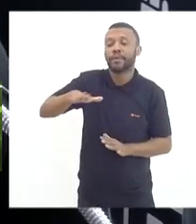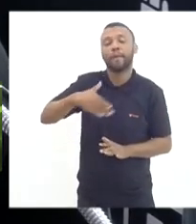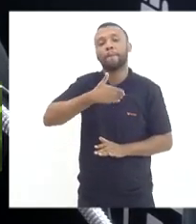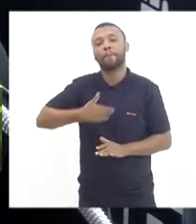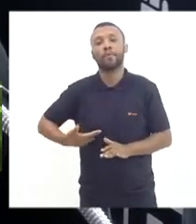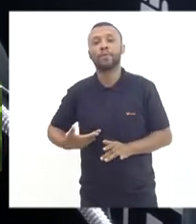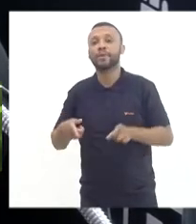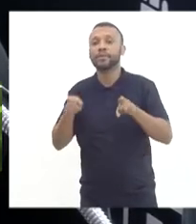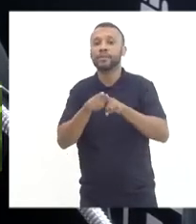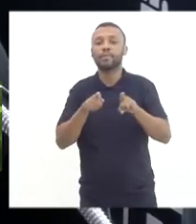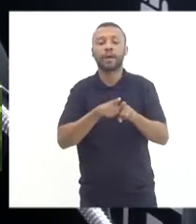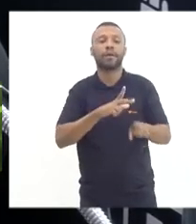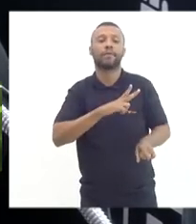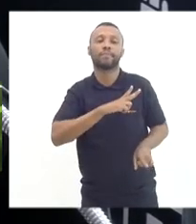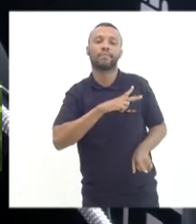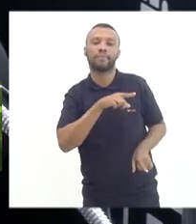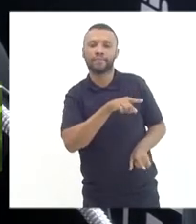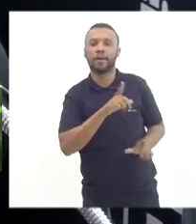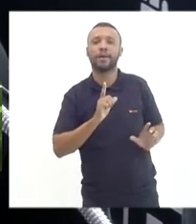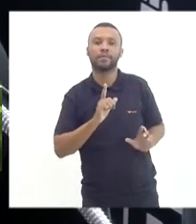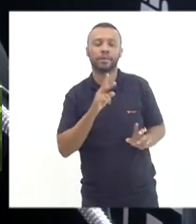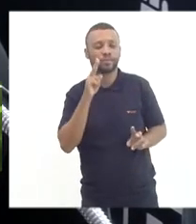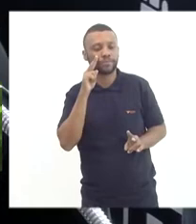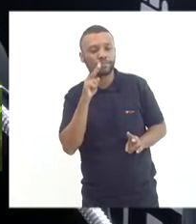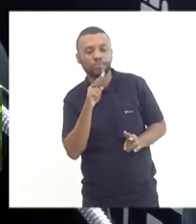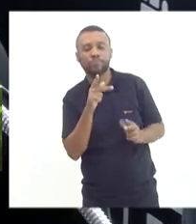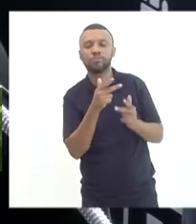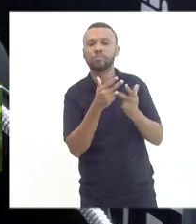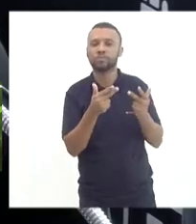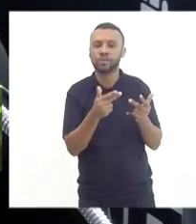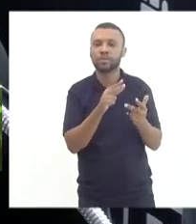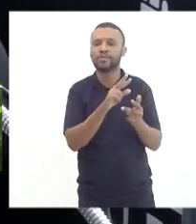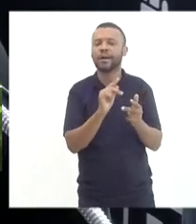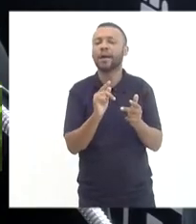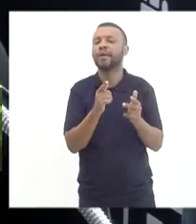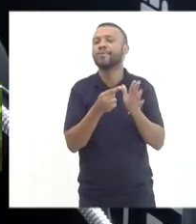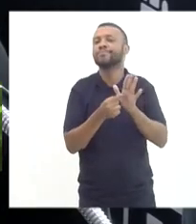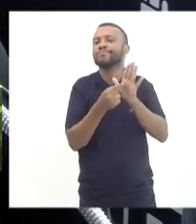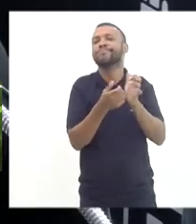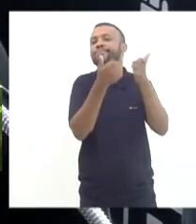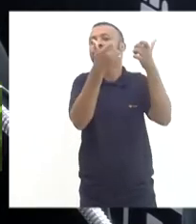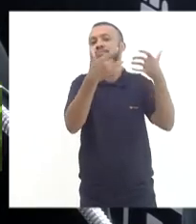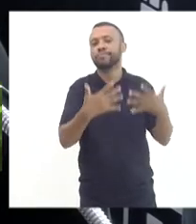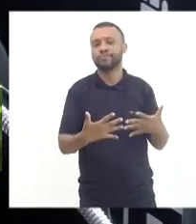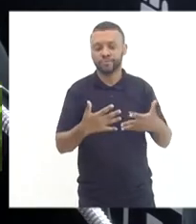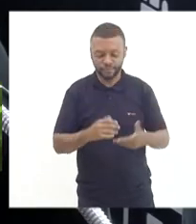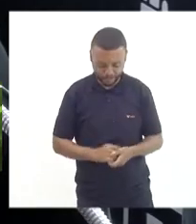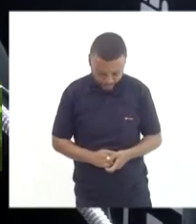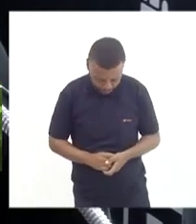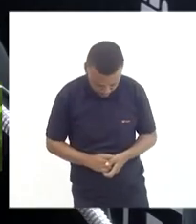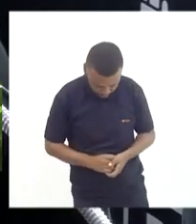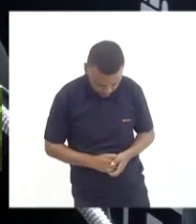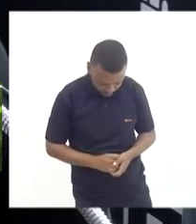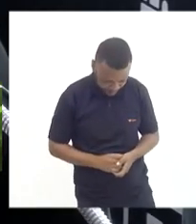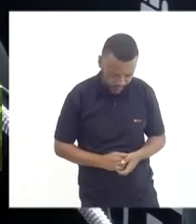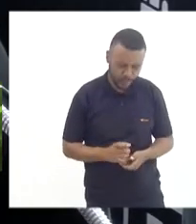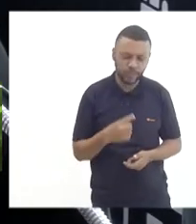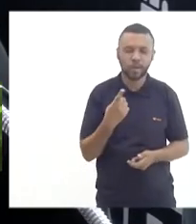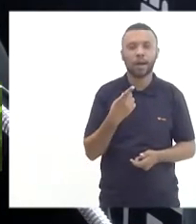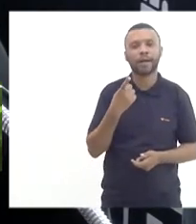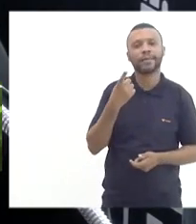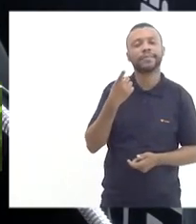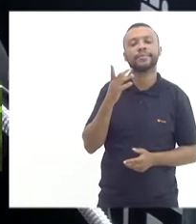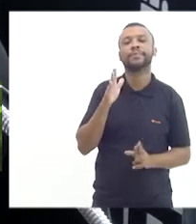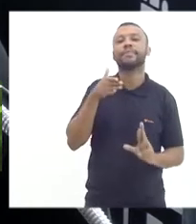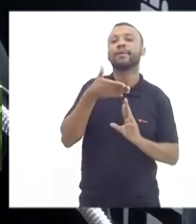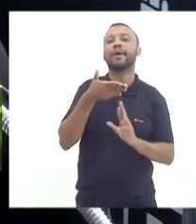esfera privada. Isso é algo a se felicitar. A gente se reporta às áreas técnicas,